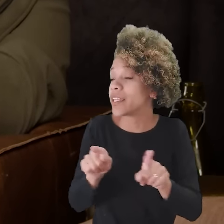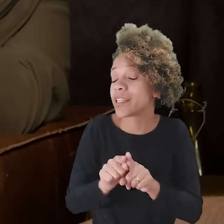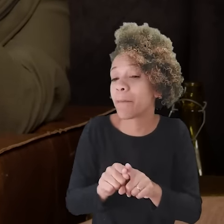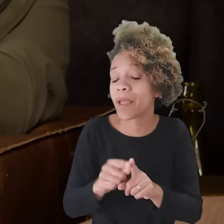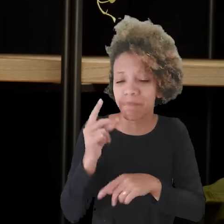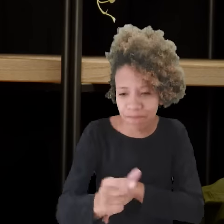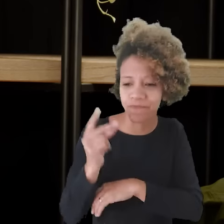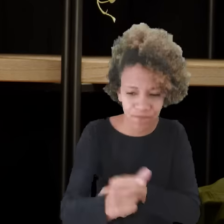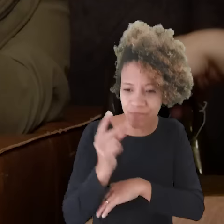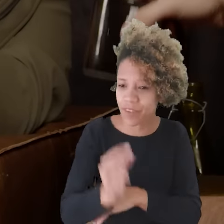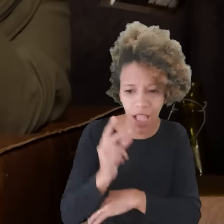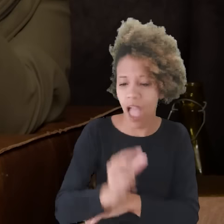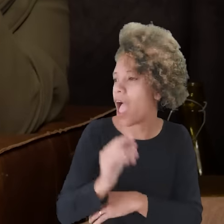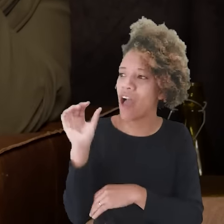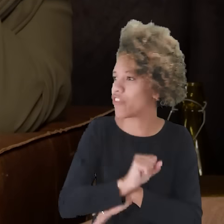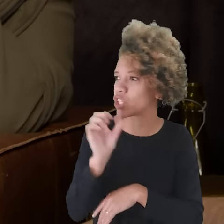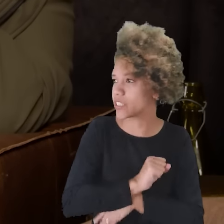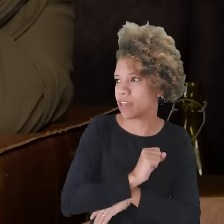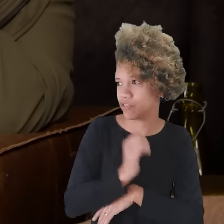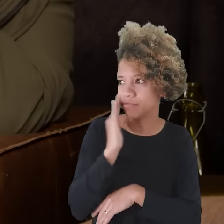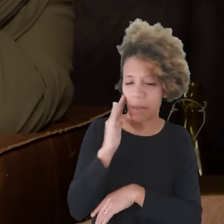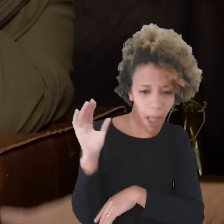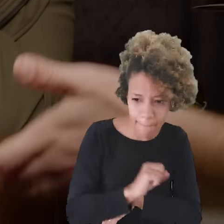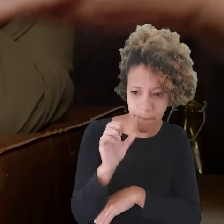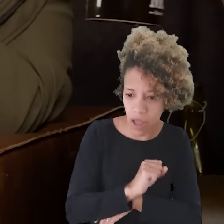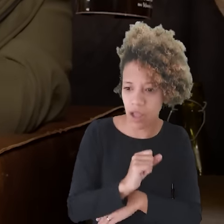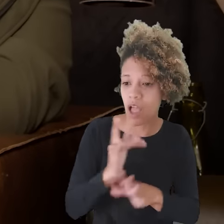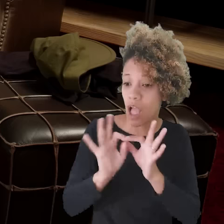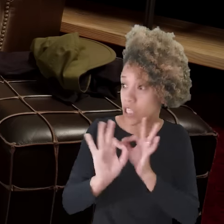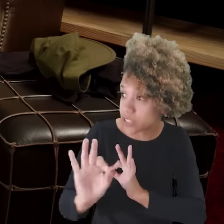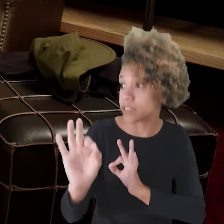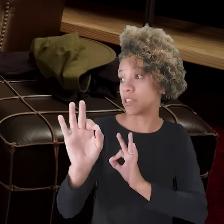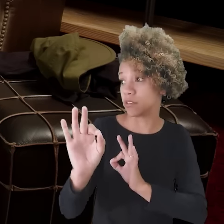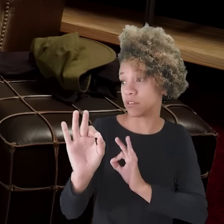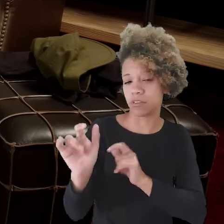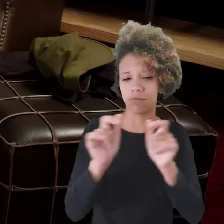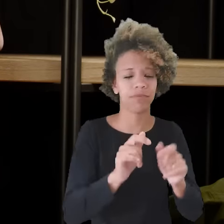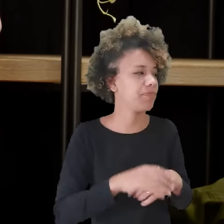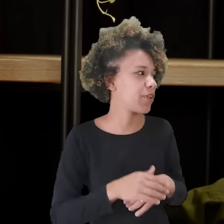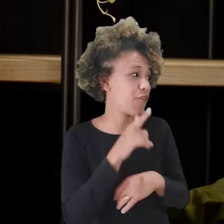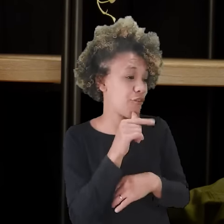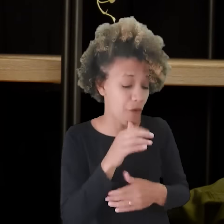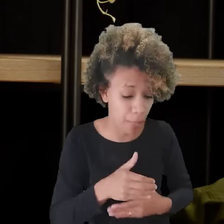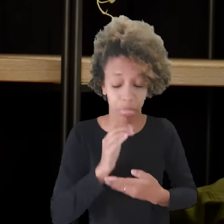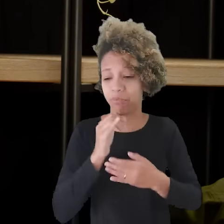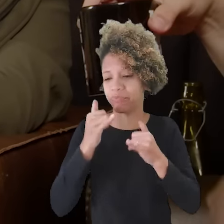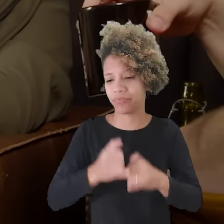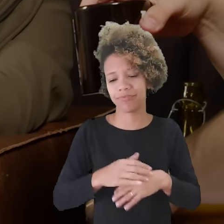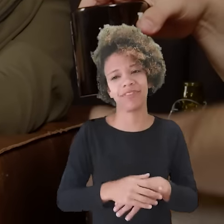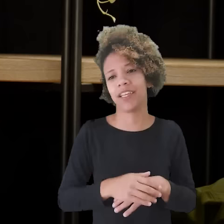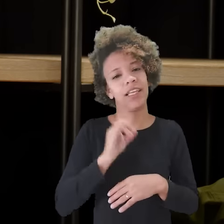a velocidade a velocidade das coisas sabe eu acho que o a distância fui beber água caguei